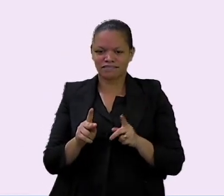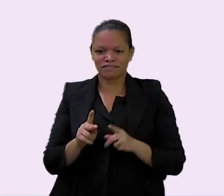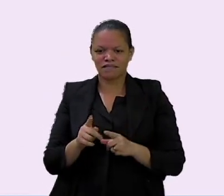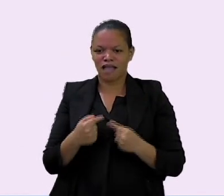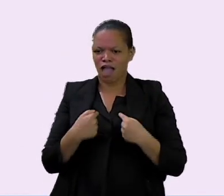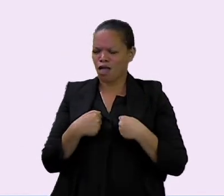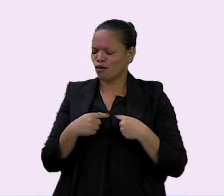5/8.